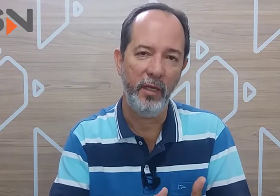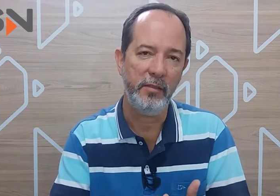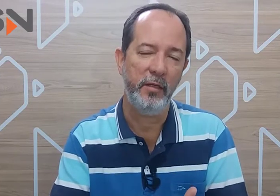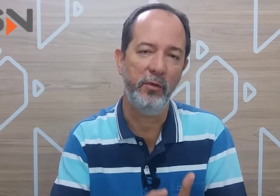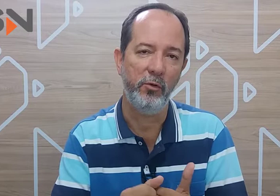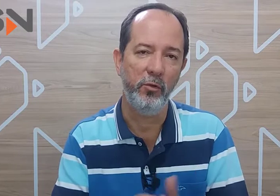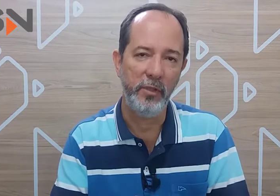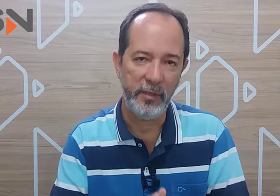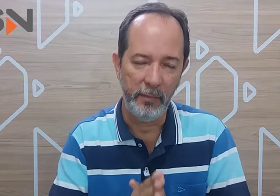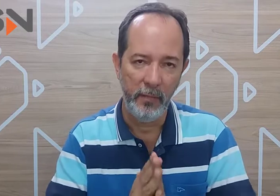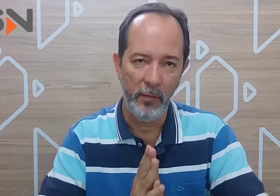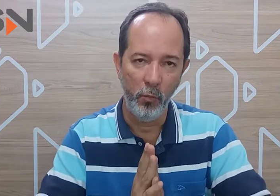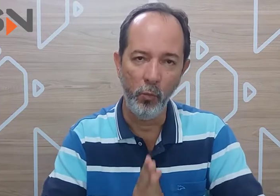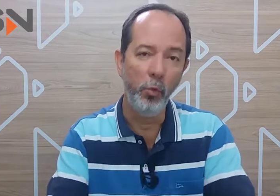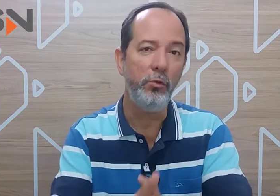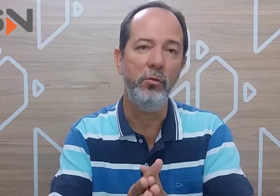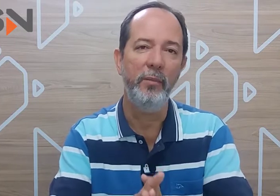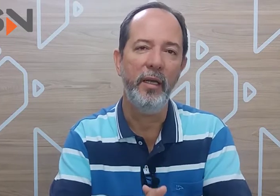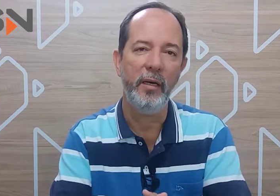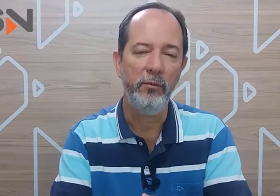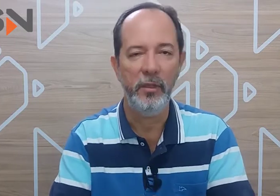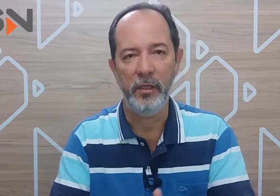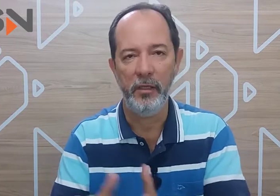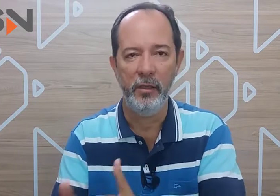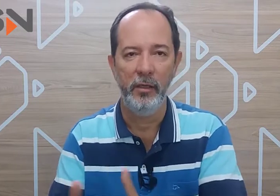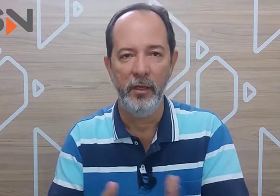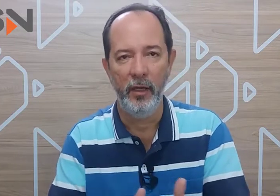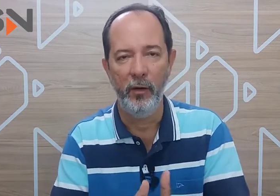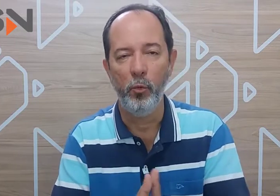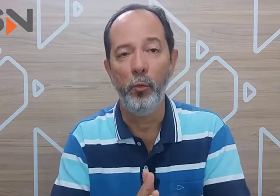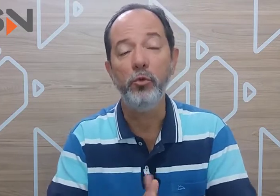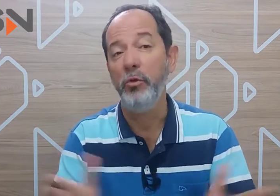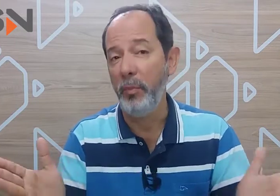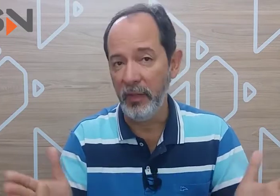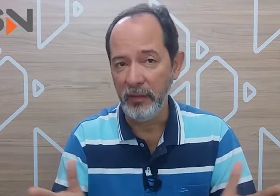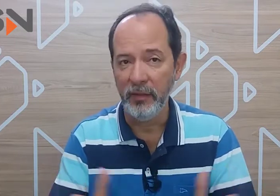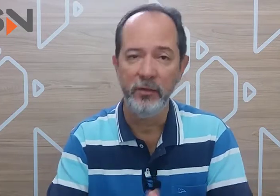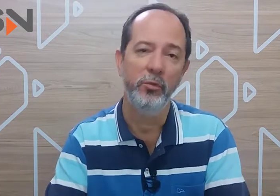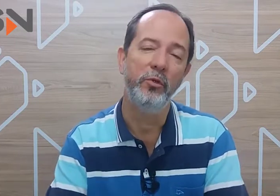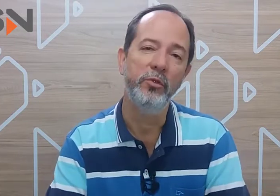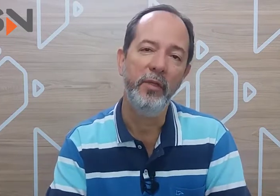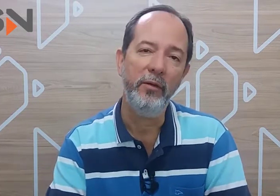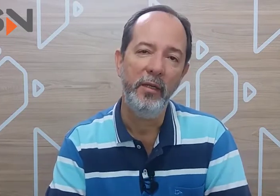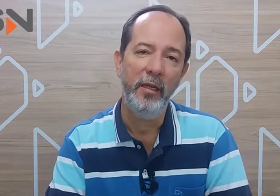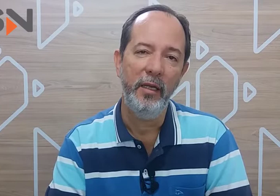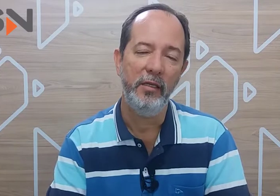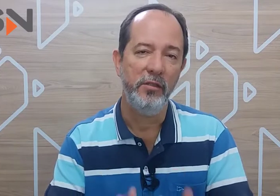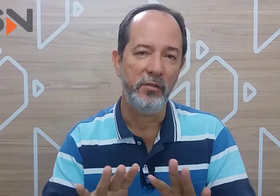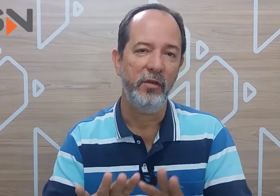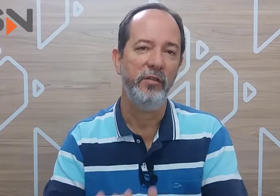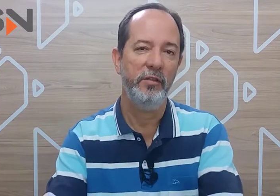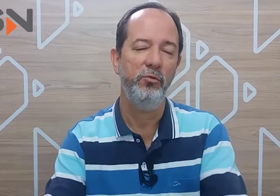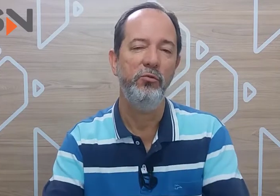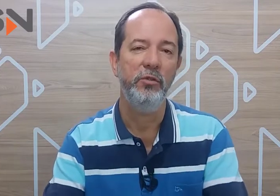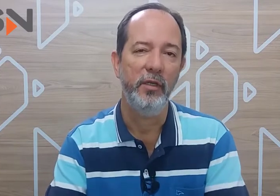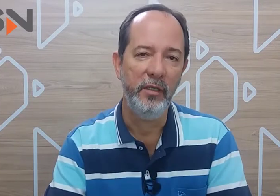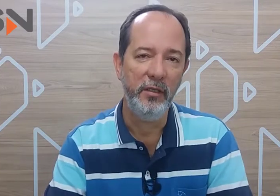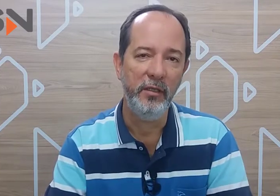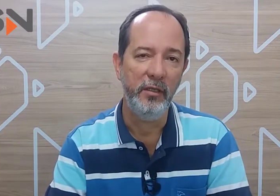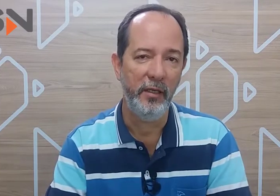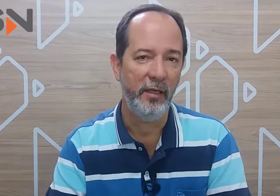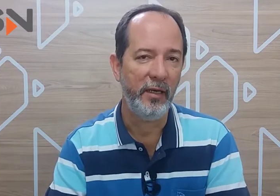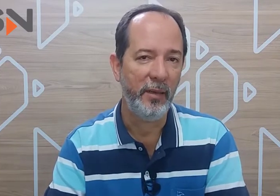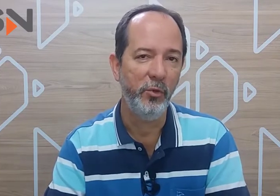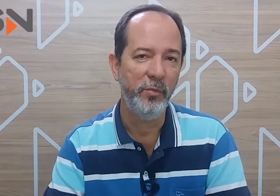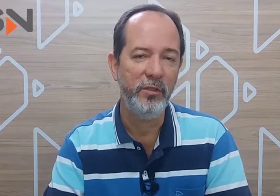Paulo Guedes, que é um economista muito liberal e que é o posto Ipiranga do Bolsonaro, ele disse que vai fazer tudo isso aí